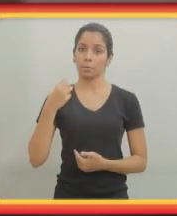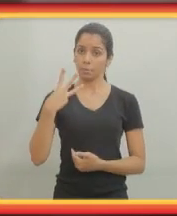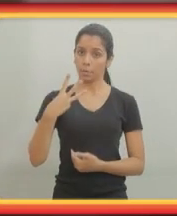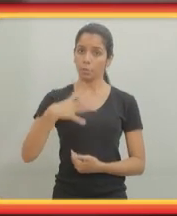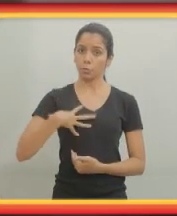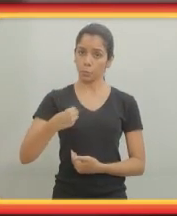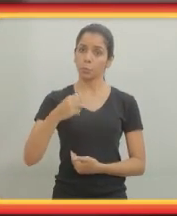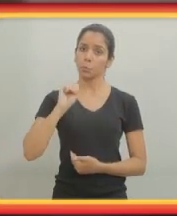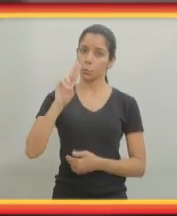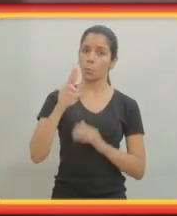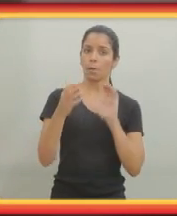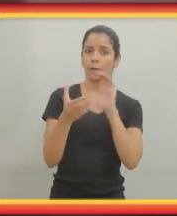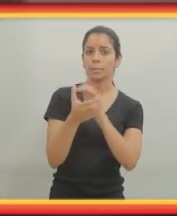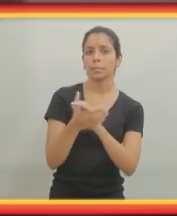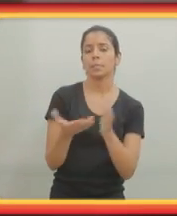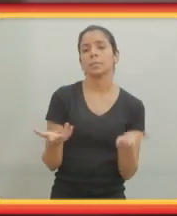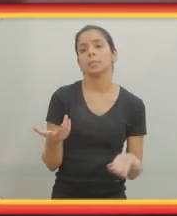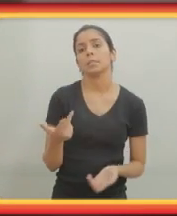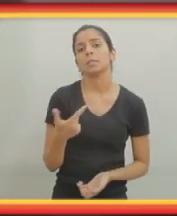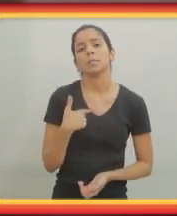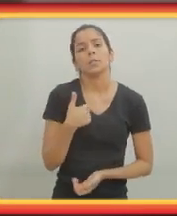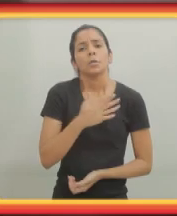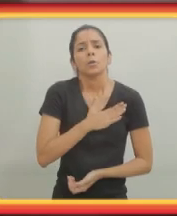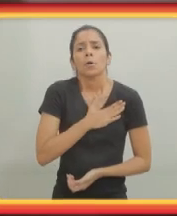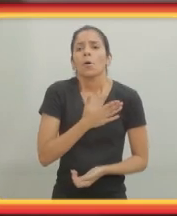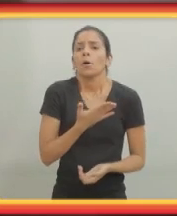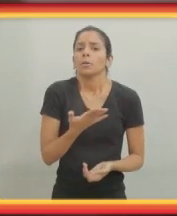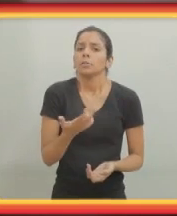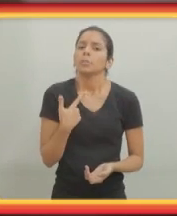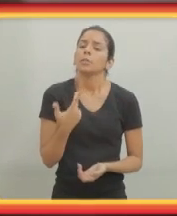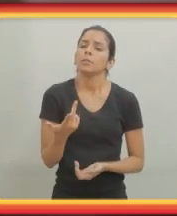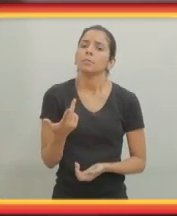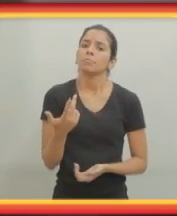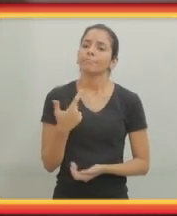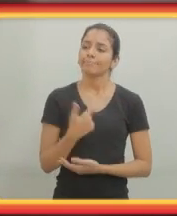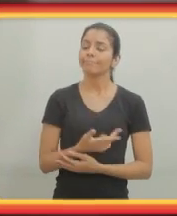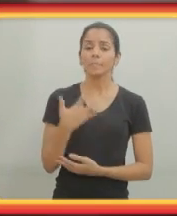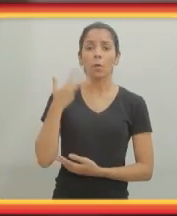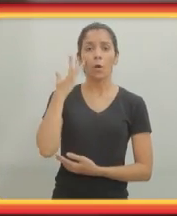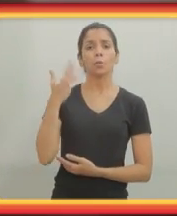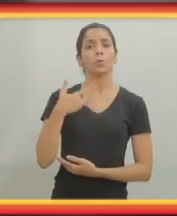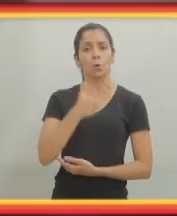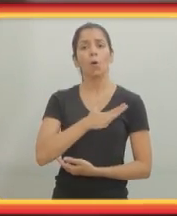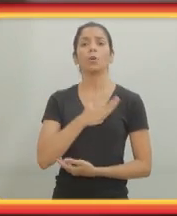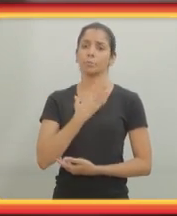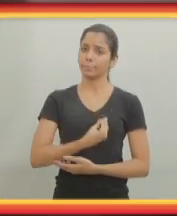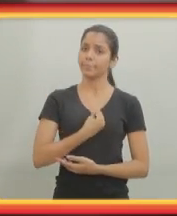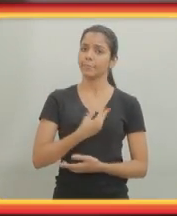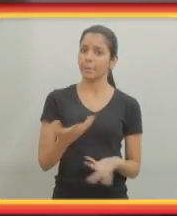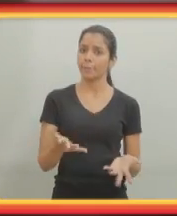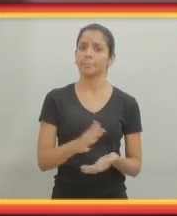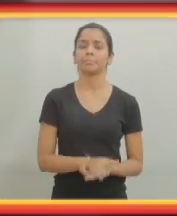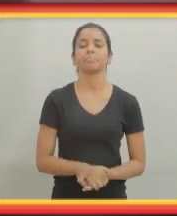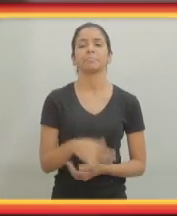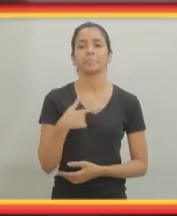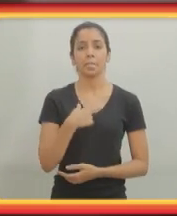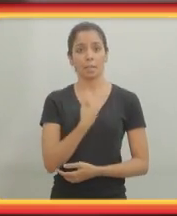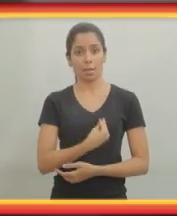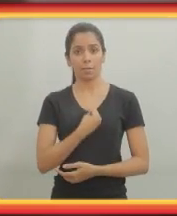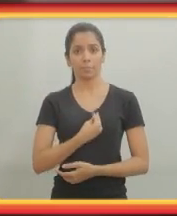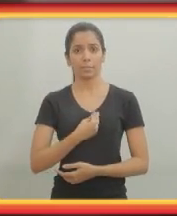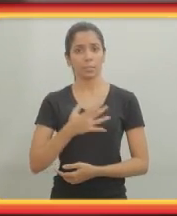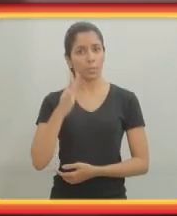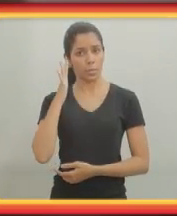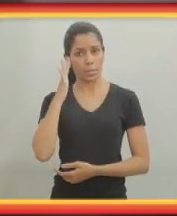casado e gosto muito de... Eu acho que eu gosto muito de viver. E